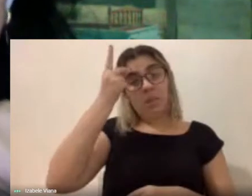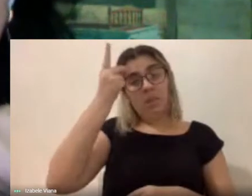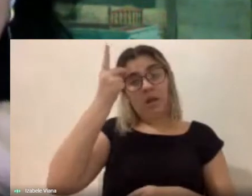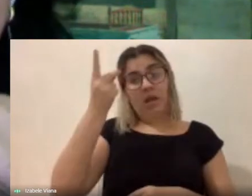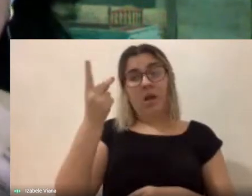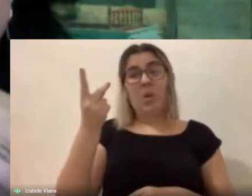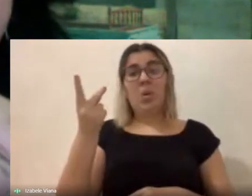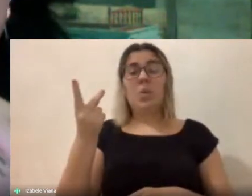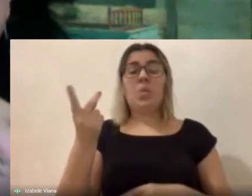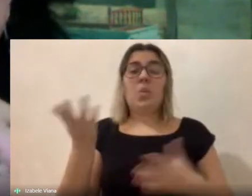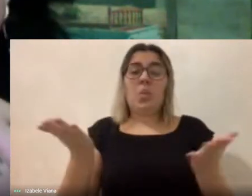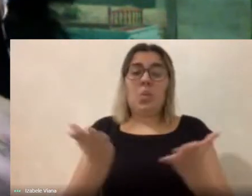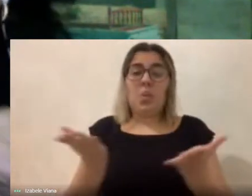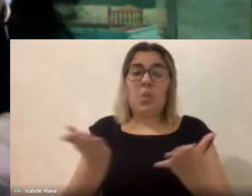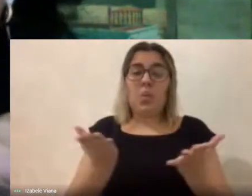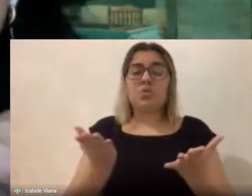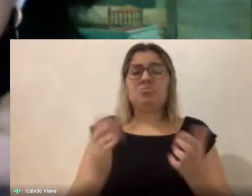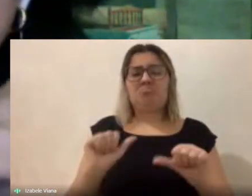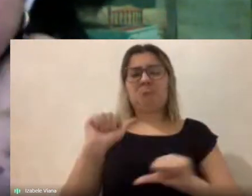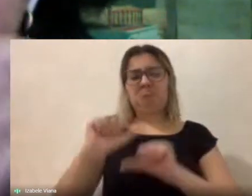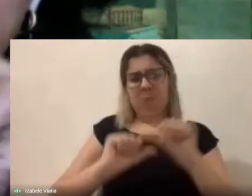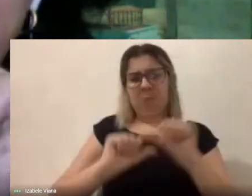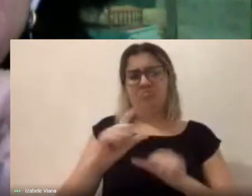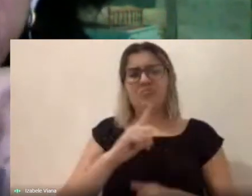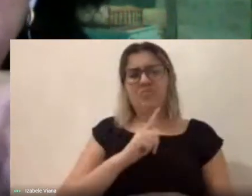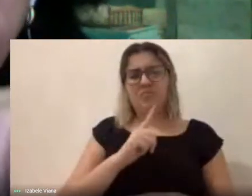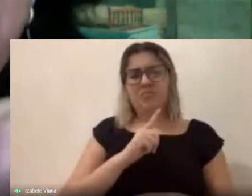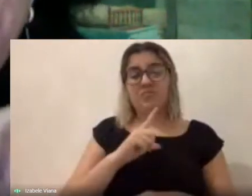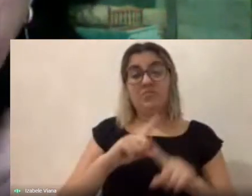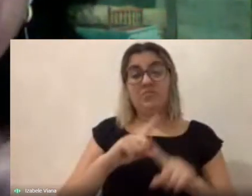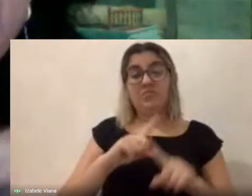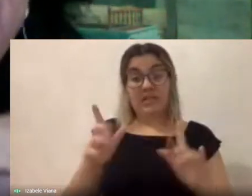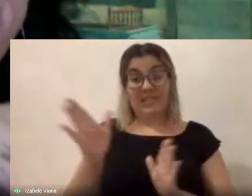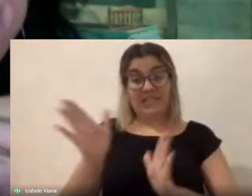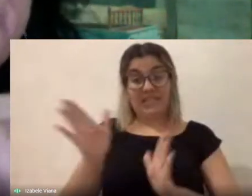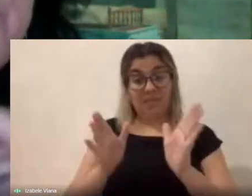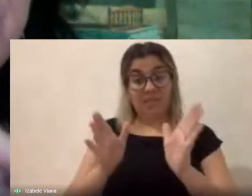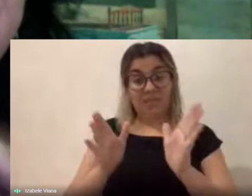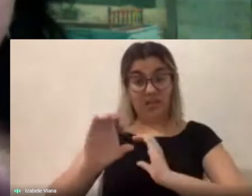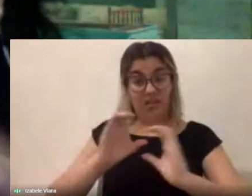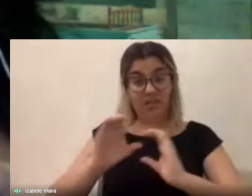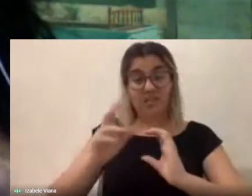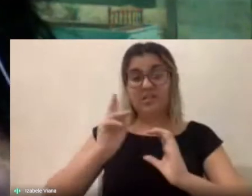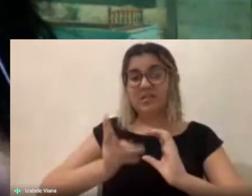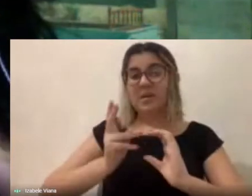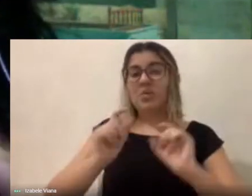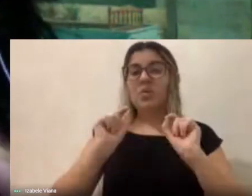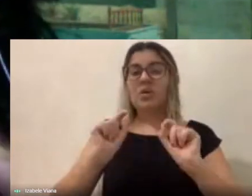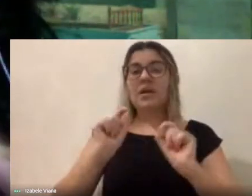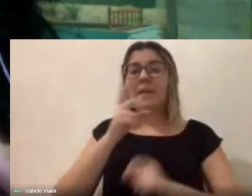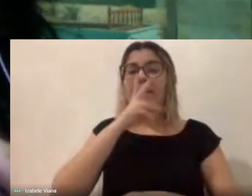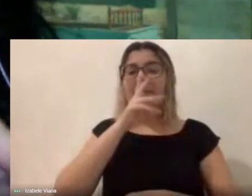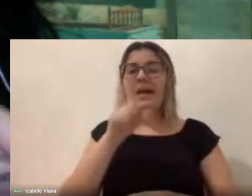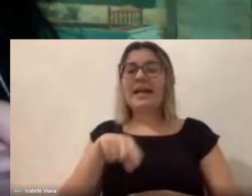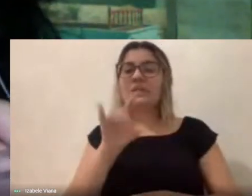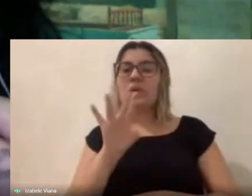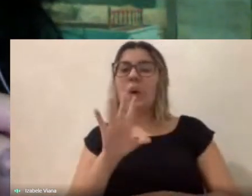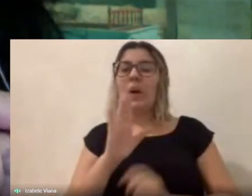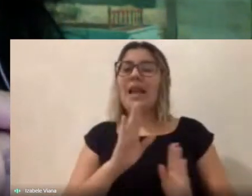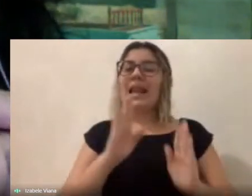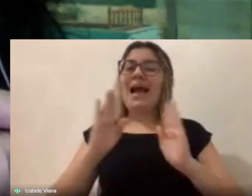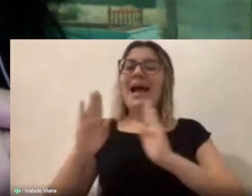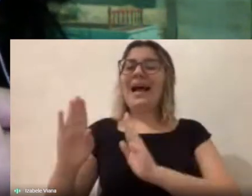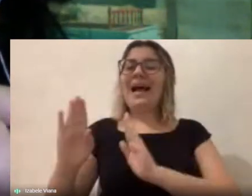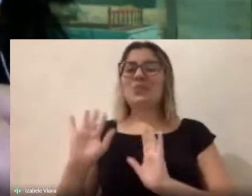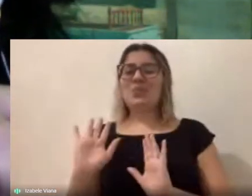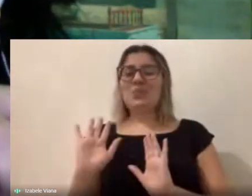mudança, mas a acessibilidade comunicacional é sempre colocada como uma contrapartida. E todos os profissionais que estão